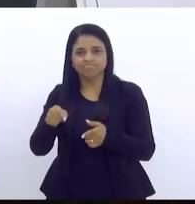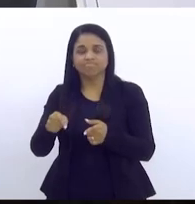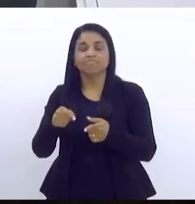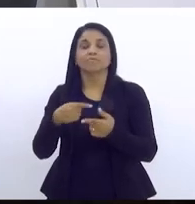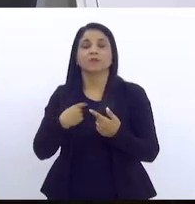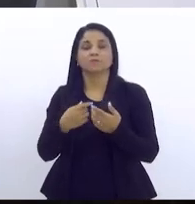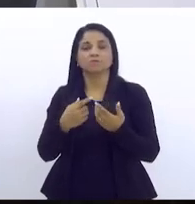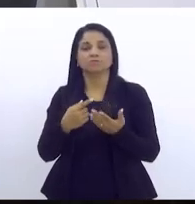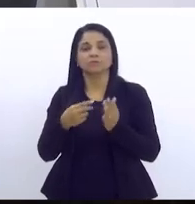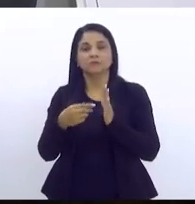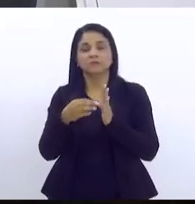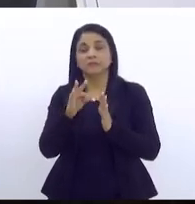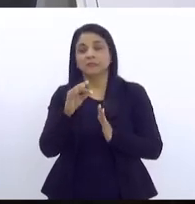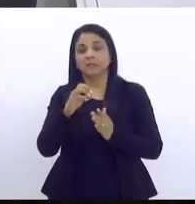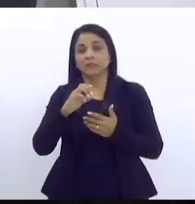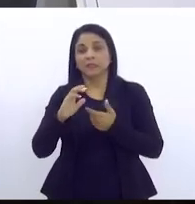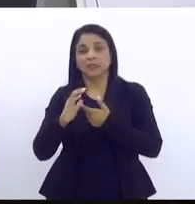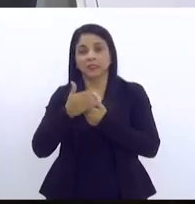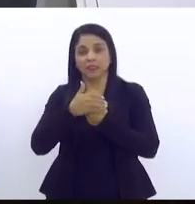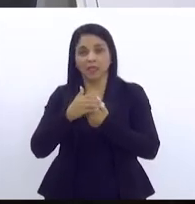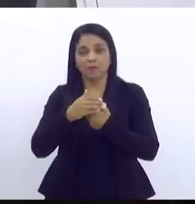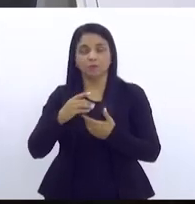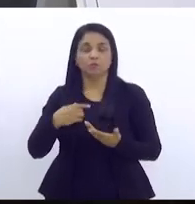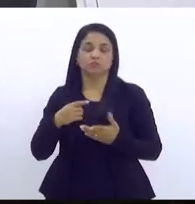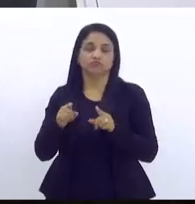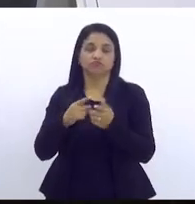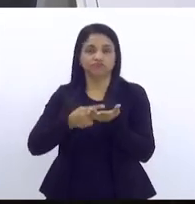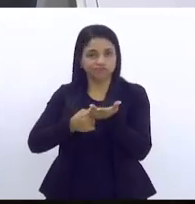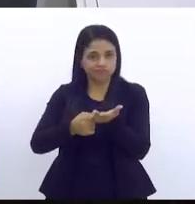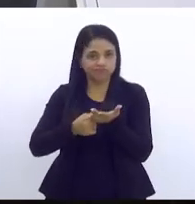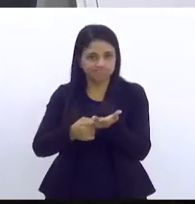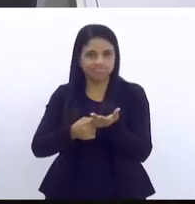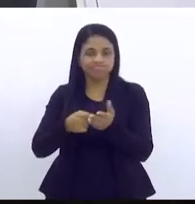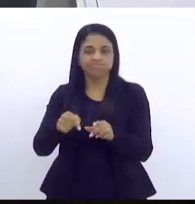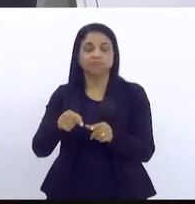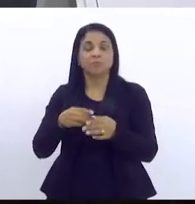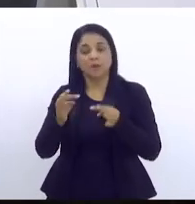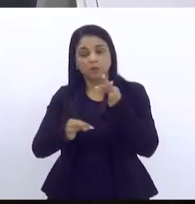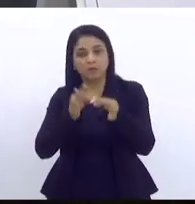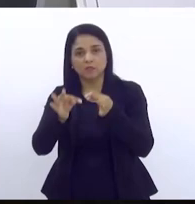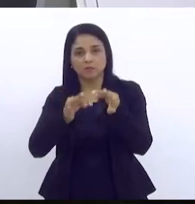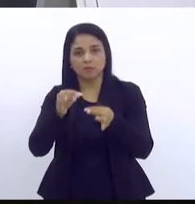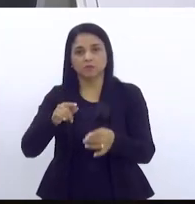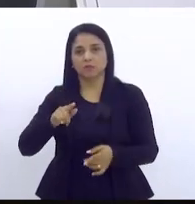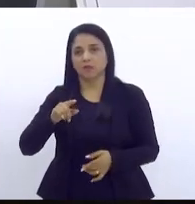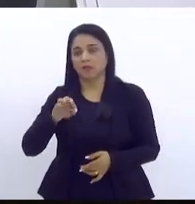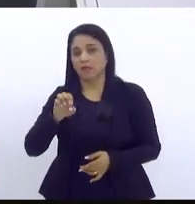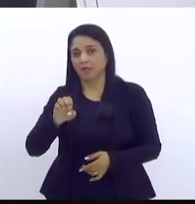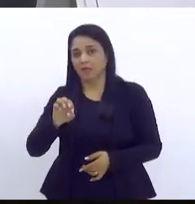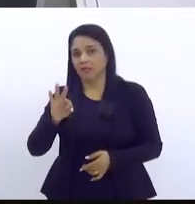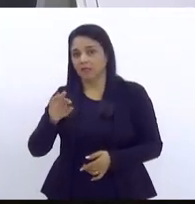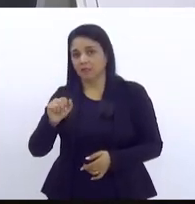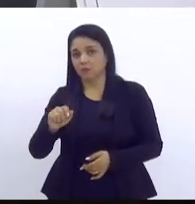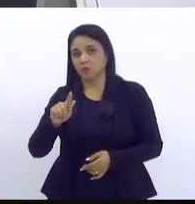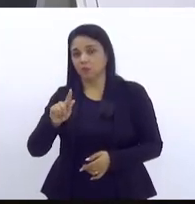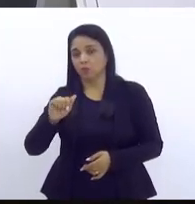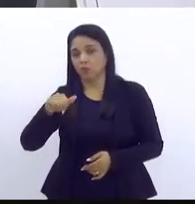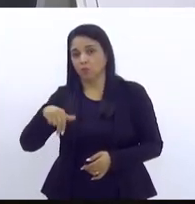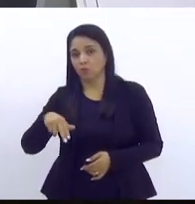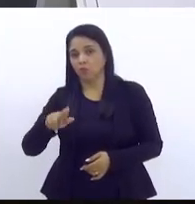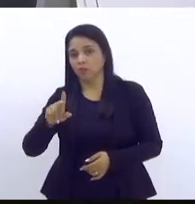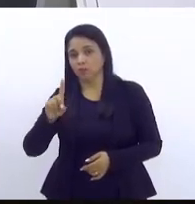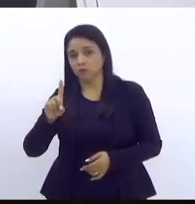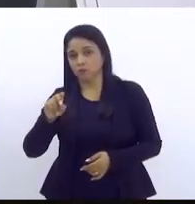Conduta para melhorar a capacidade operacional e tratamento dessa água que é feita pela Ita do Guandu para melhorar sobretudo a forma de